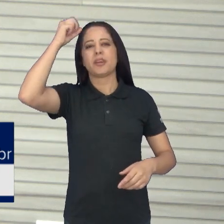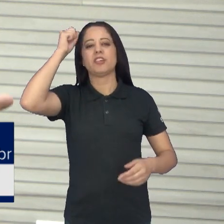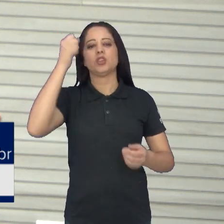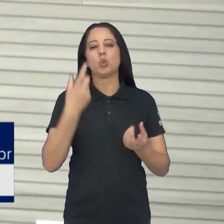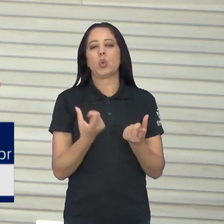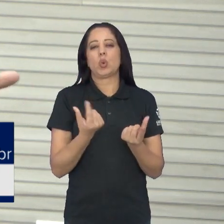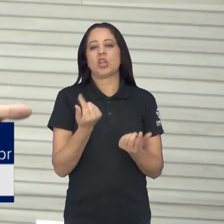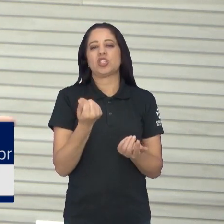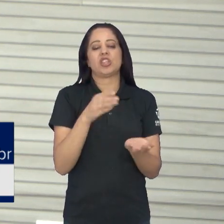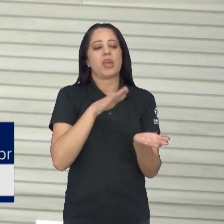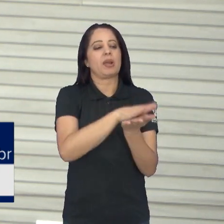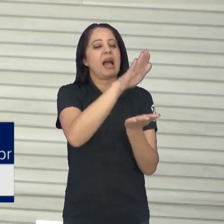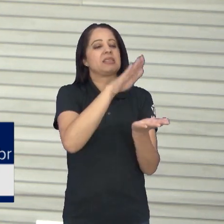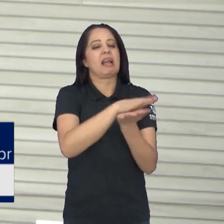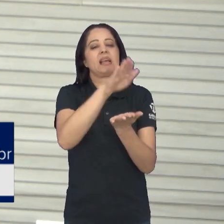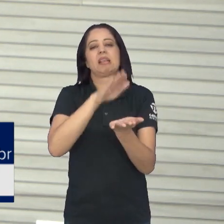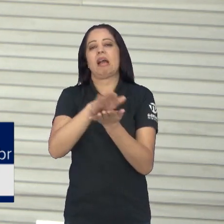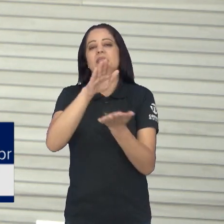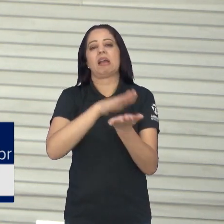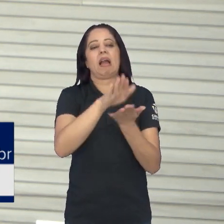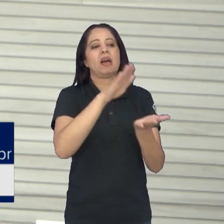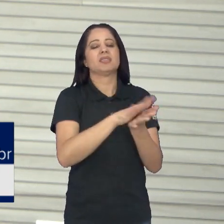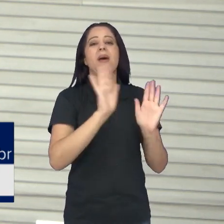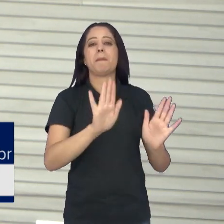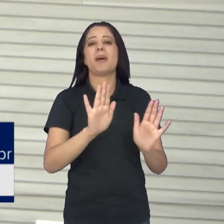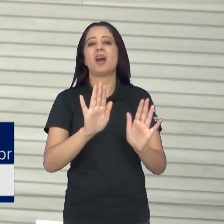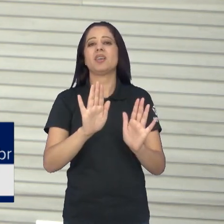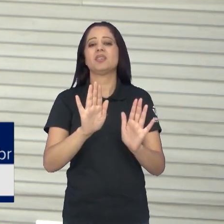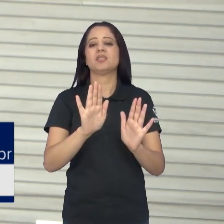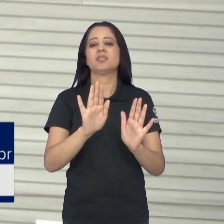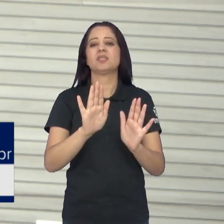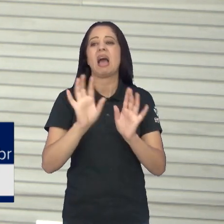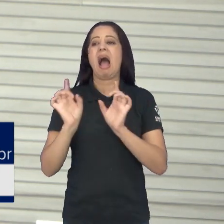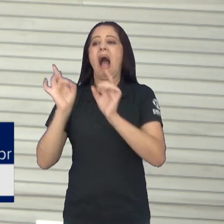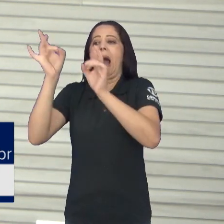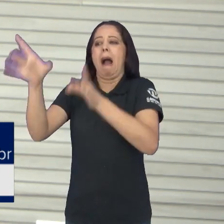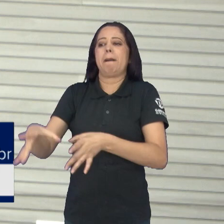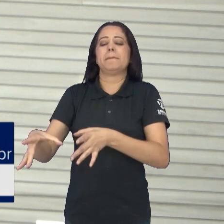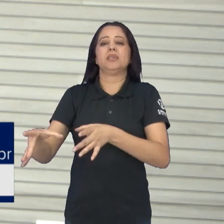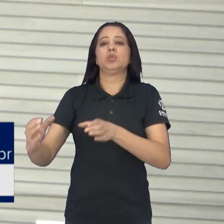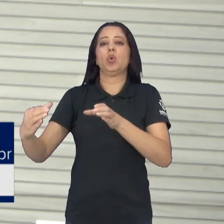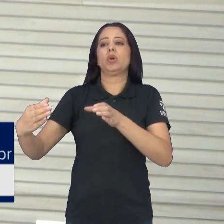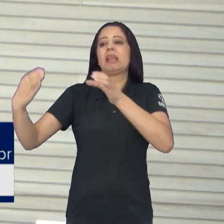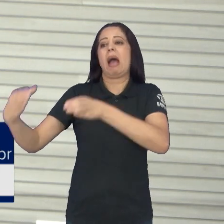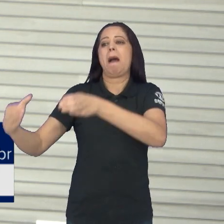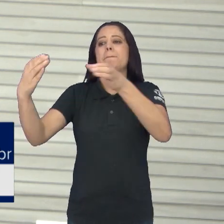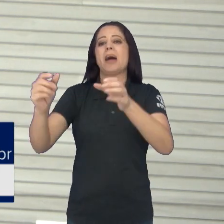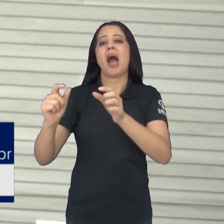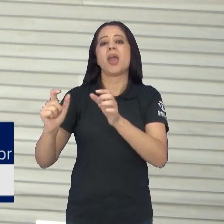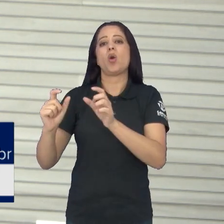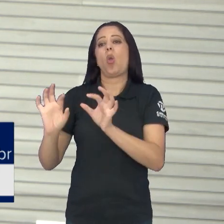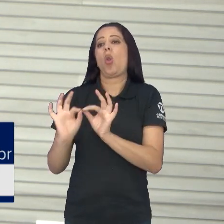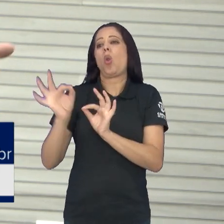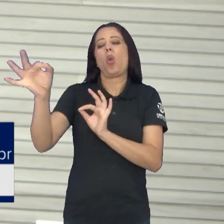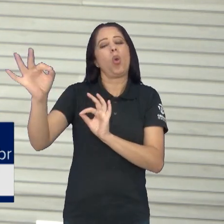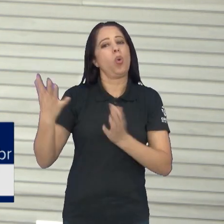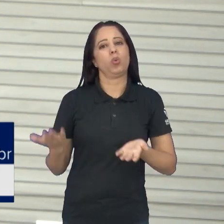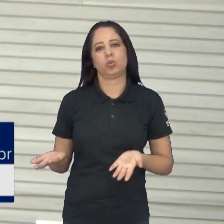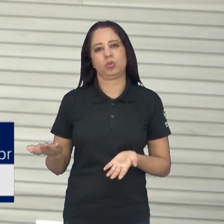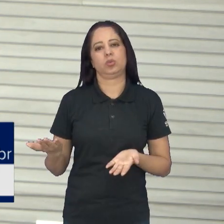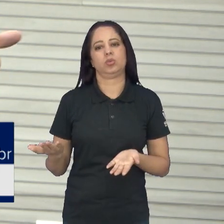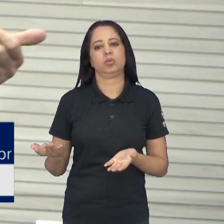inteligentes, com coisas que não resolvem o problema e não chega na ponta. O problema é que a ponta do município, a periferia, está muito